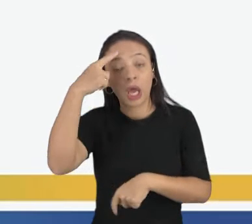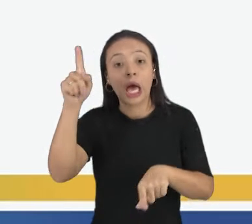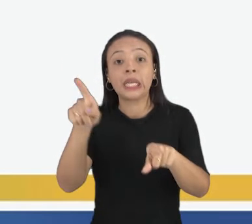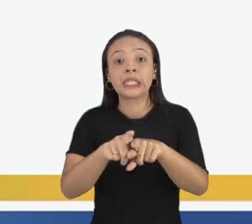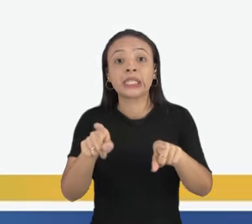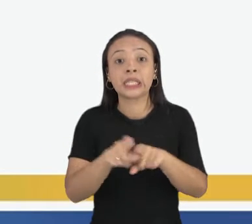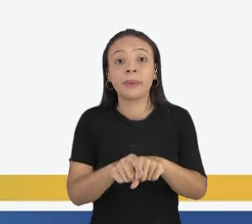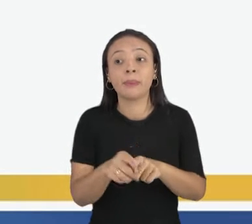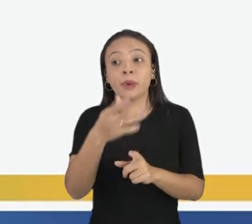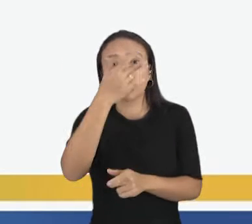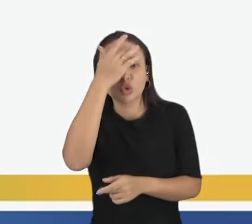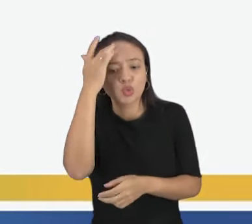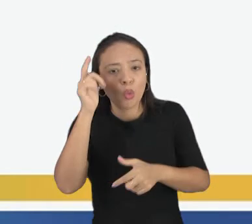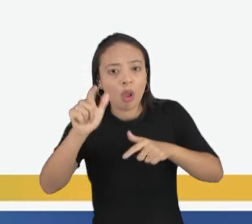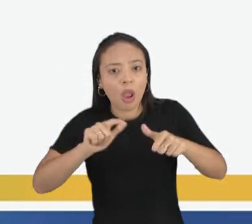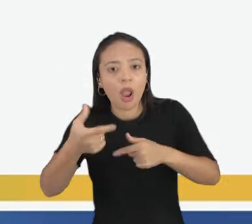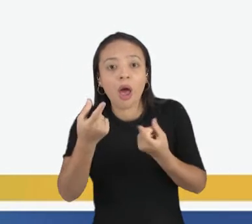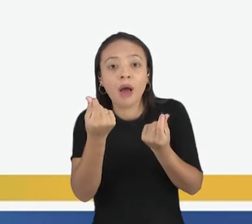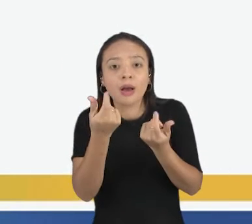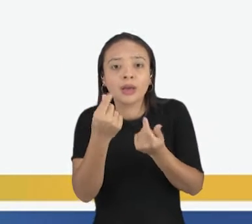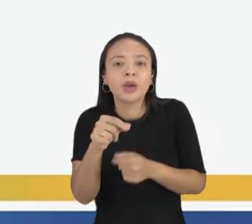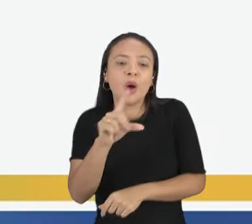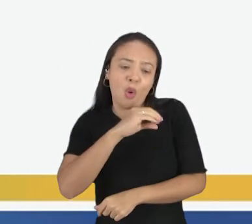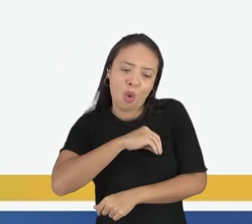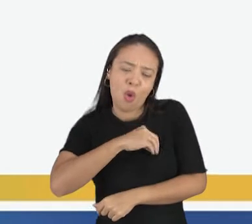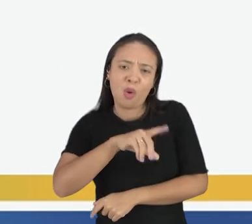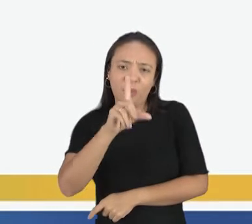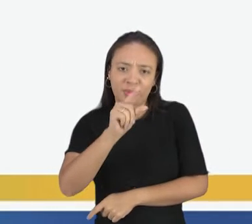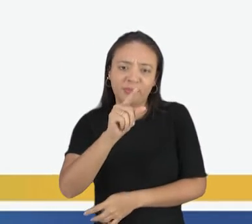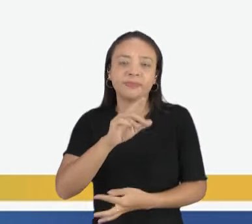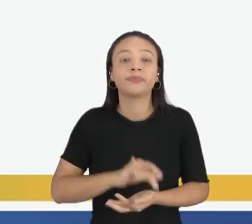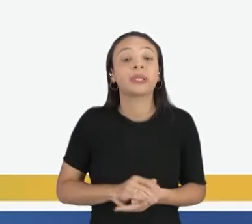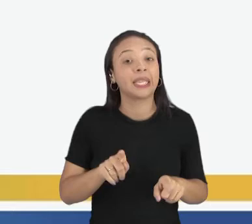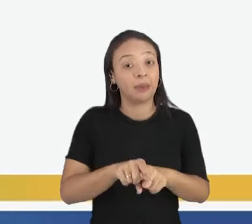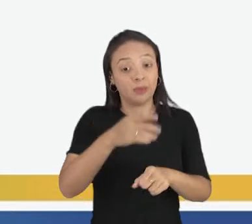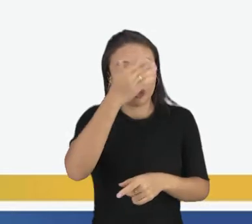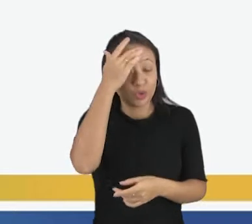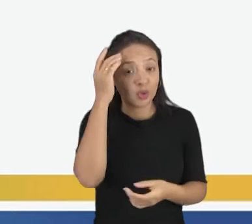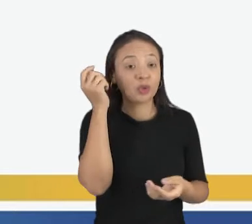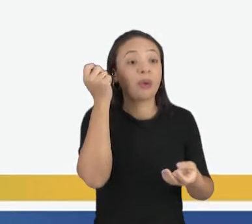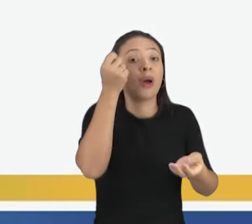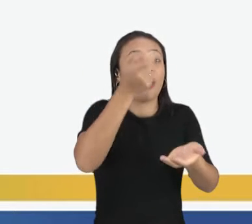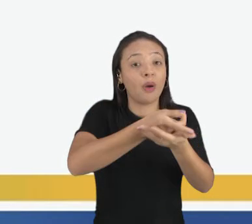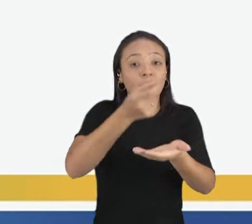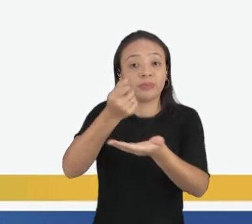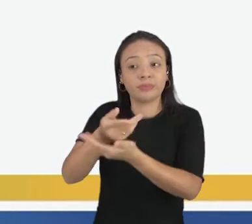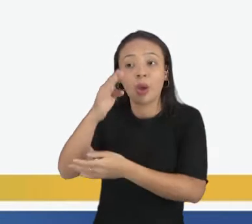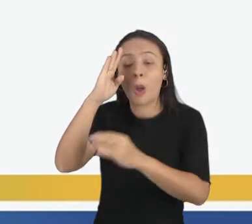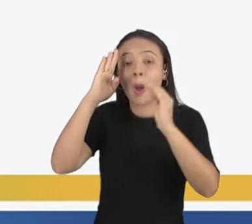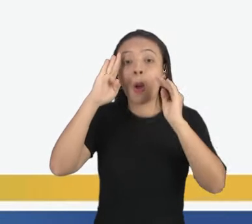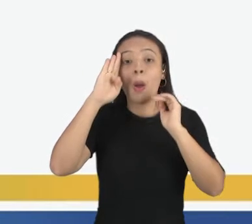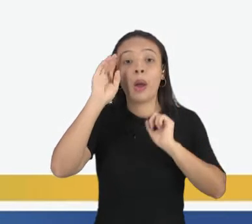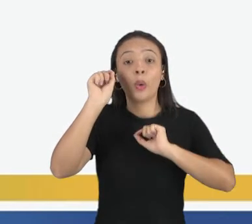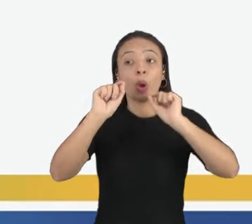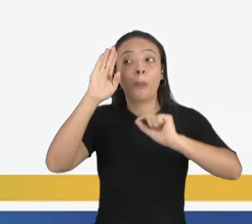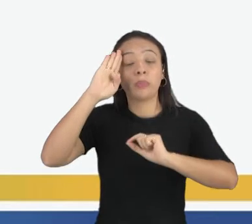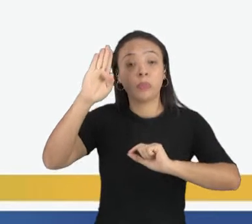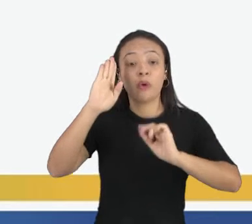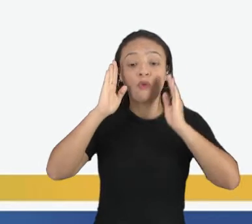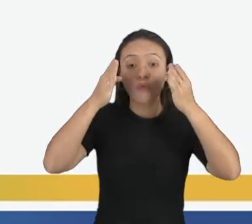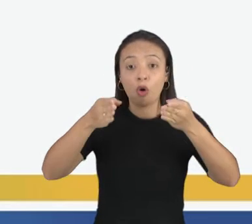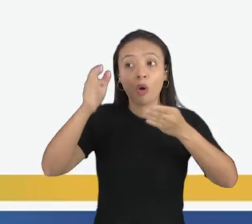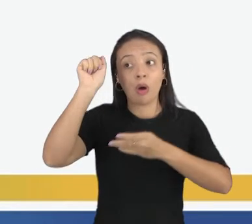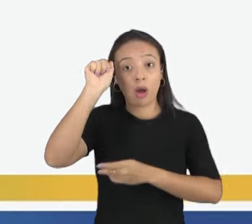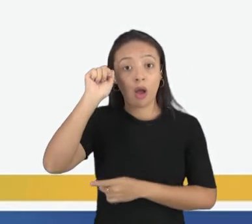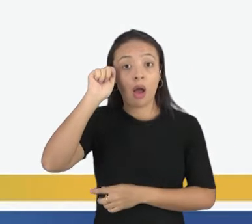mercado consumidor. E aí os principais alvos, né, desse imperialismo era a Ásia, a África, né, e